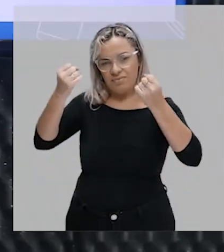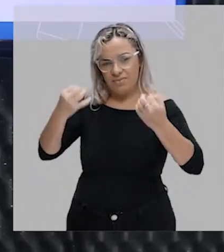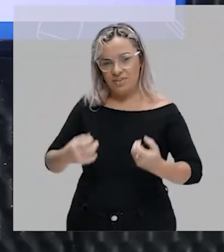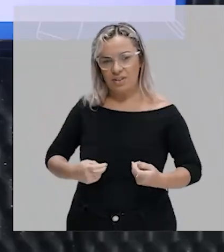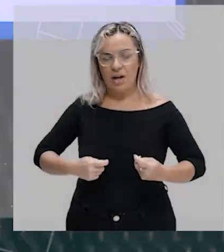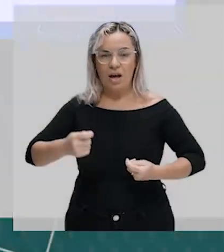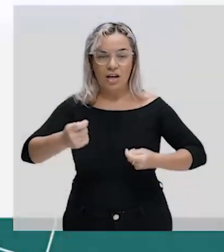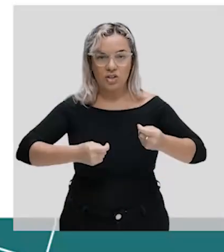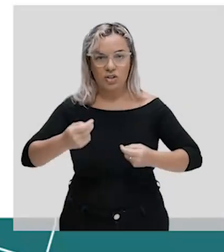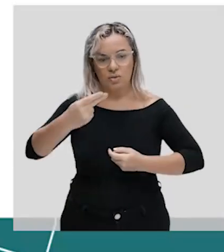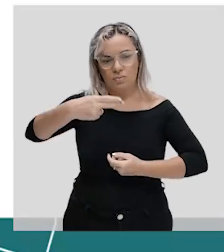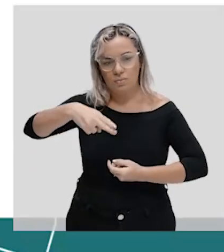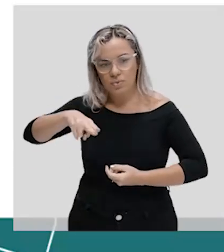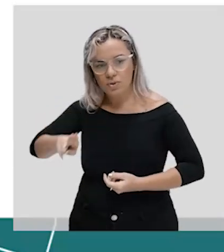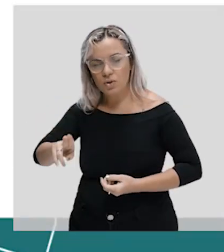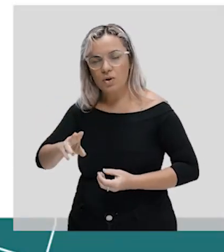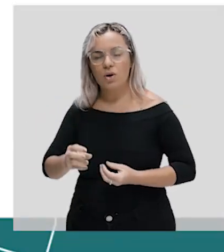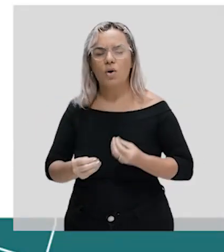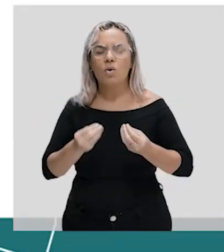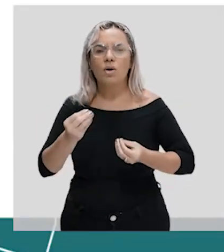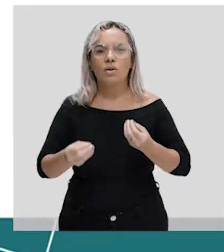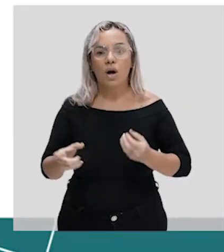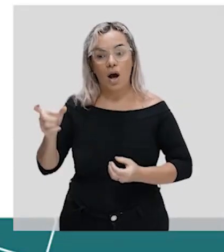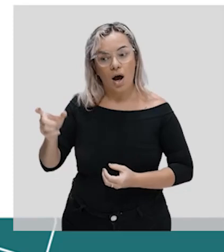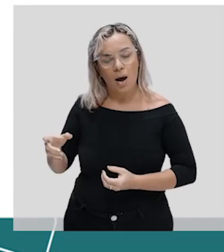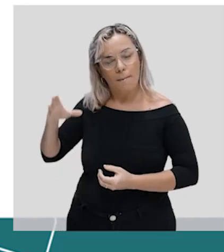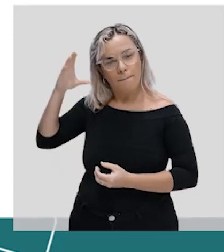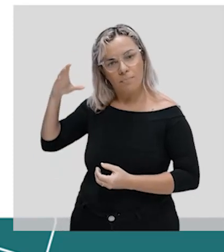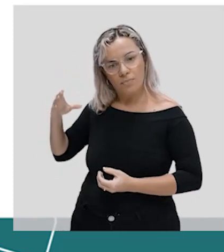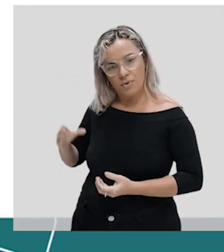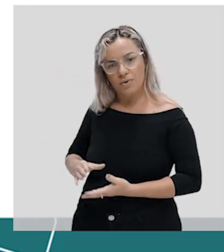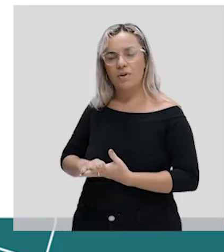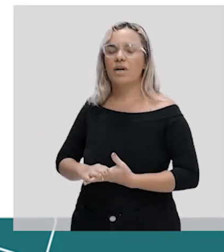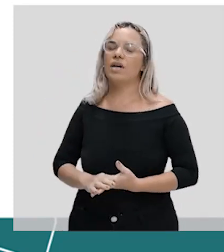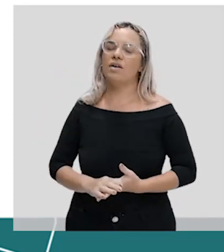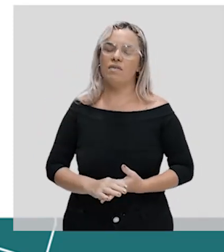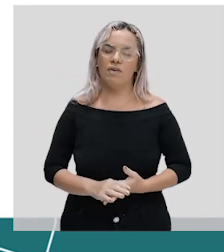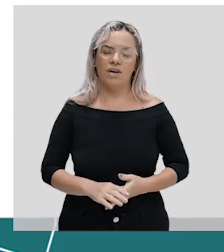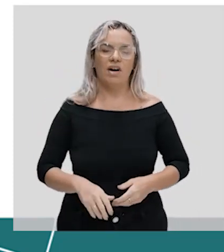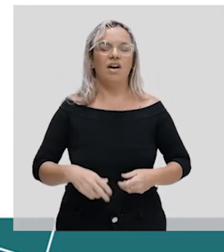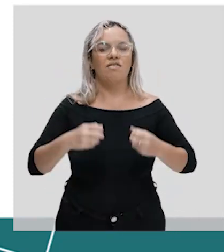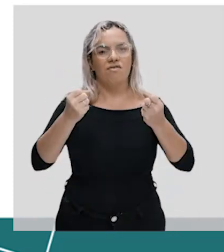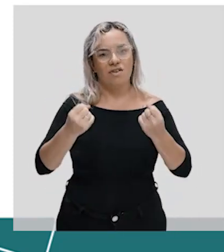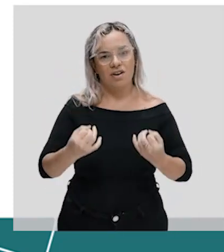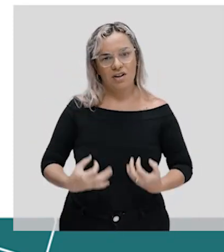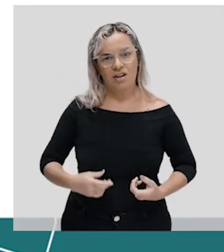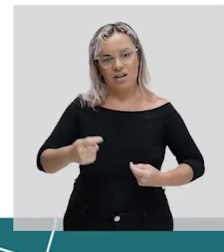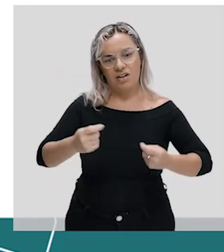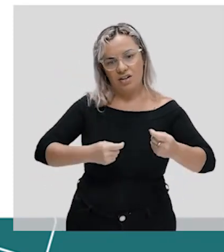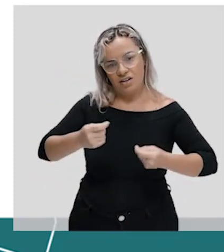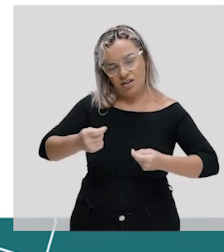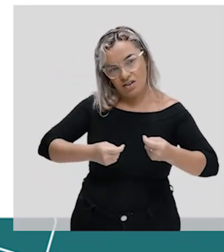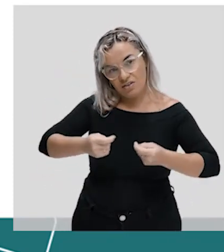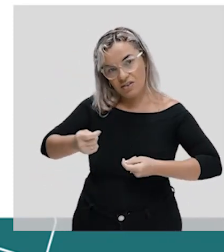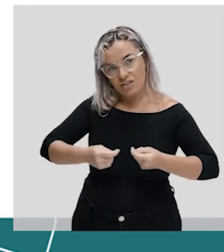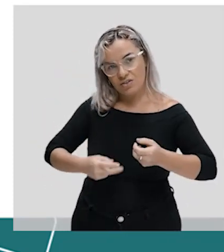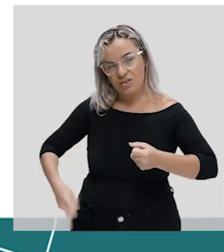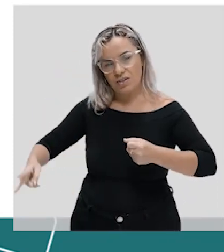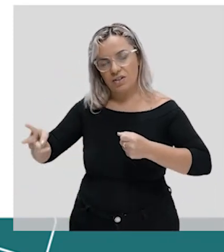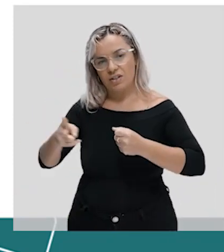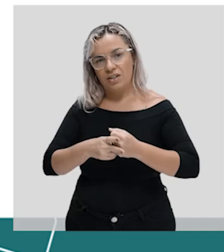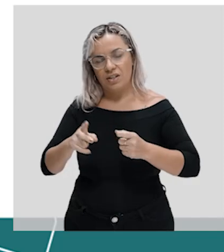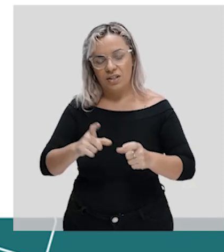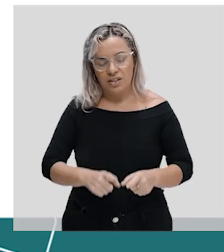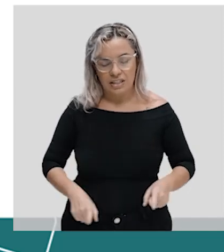nominal. Quando eu falo de regência nominal, eu vou também citar a regência verbal. Eu vou falar de concordância, eu vou falar de colocação pronominal, porque